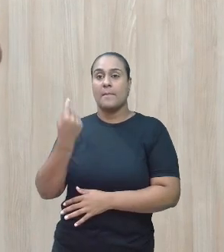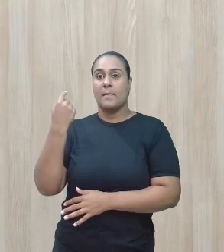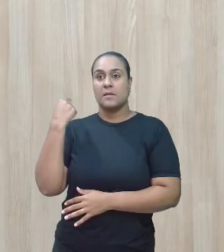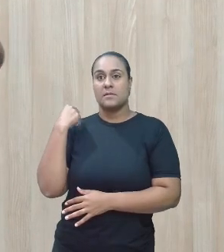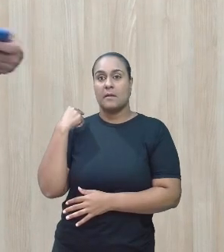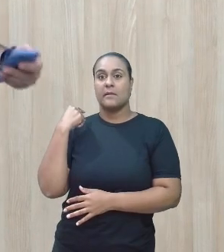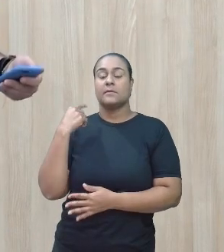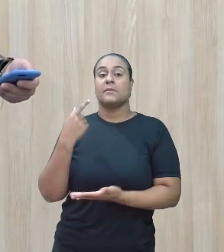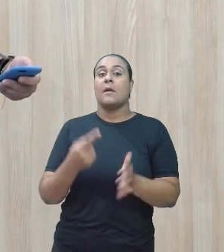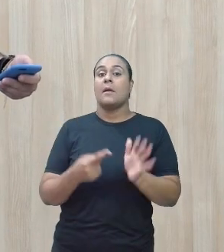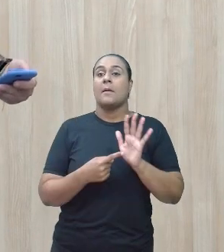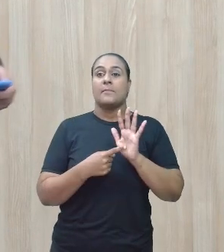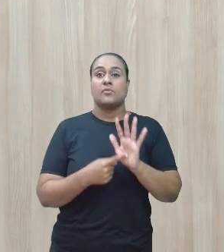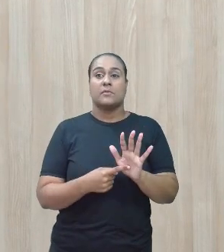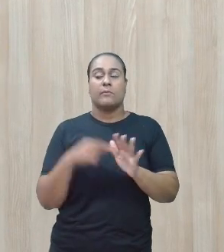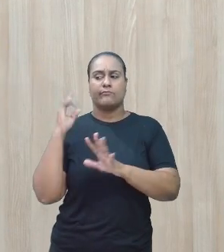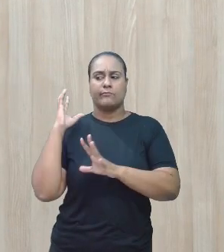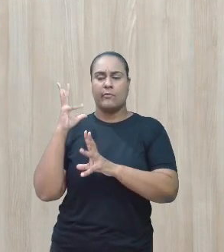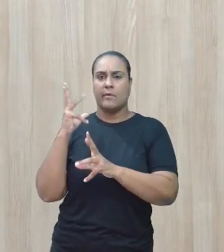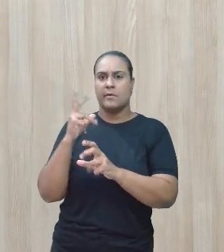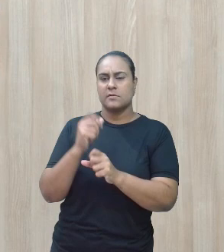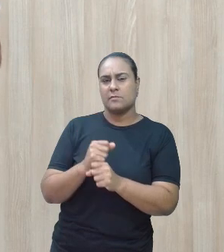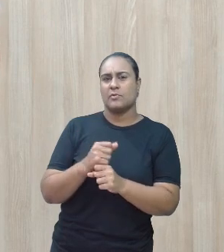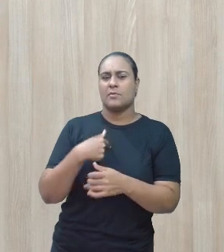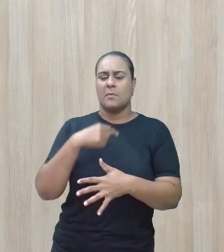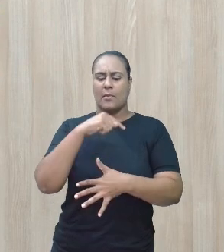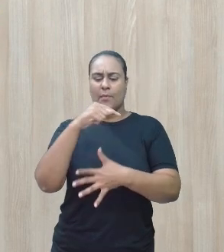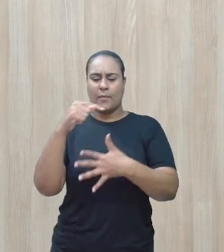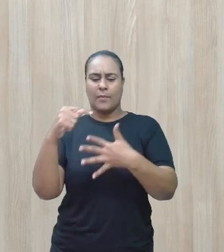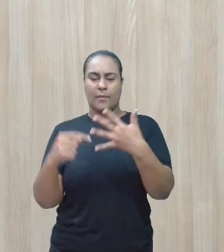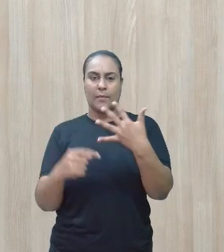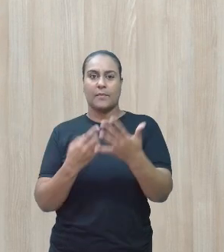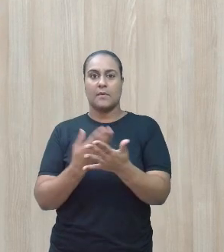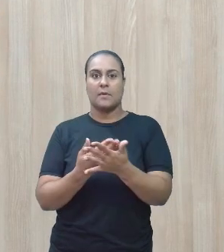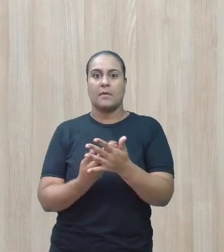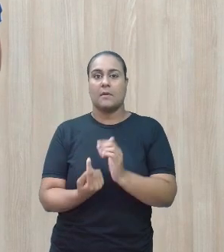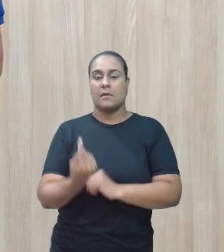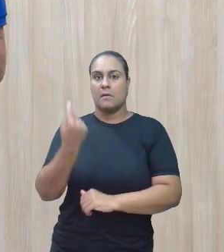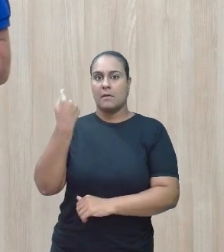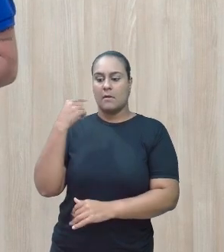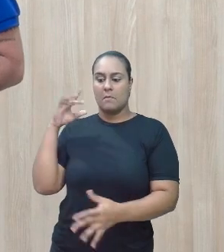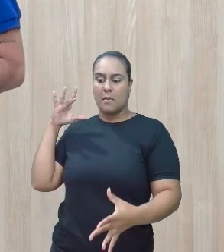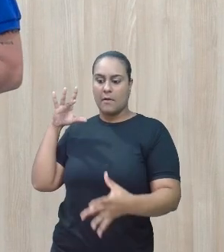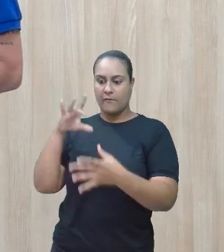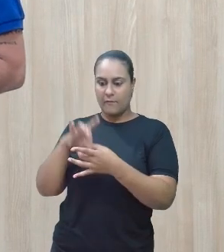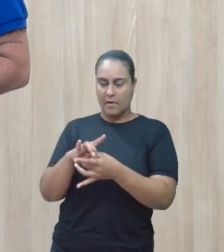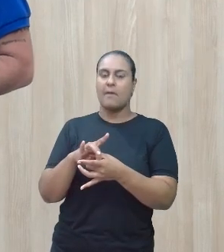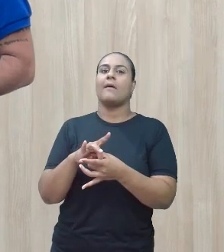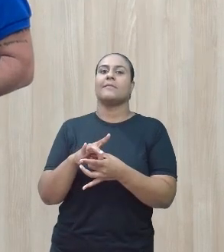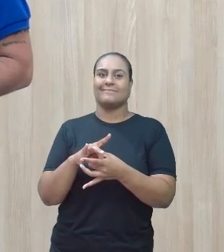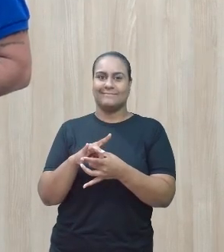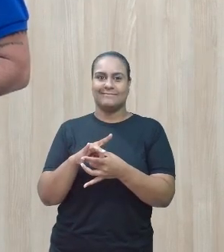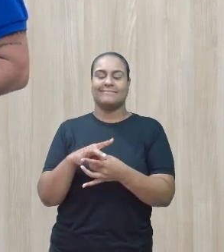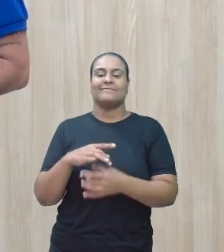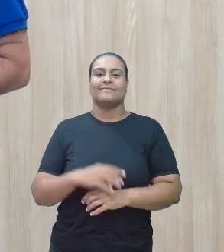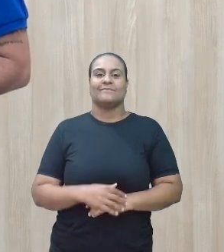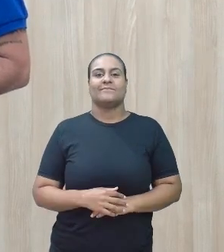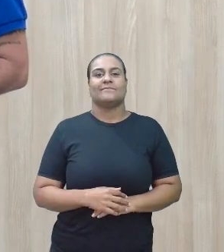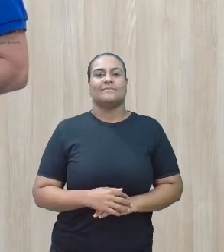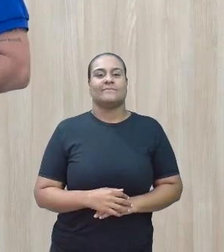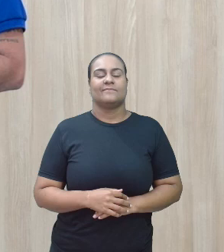gente trabalha elementos de aulas anteriores, eu vou tentar sempre trazer o gancho para a gente trabalhar aqui, tá